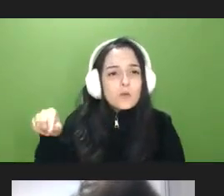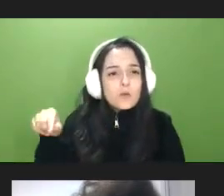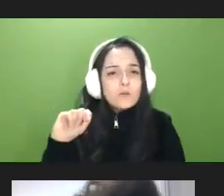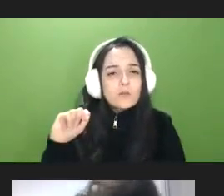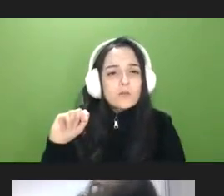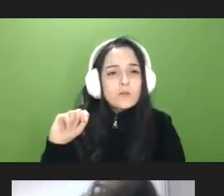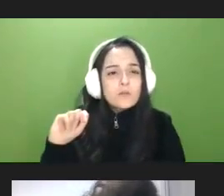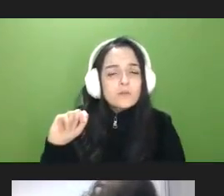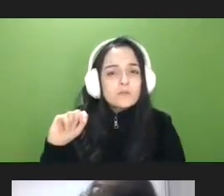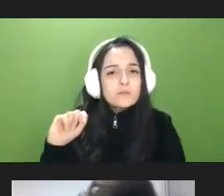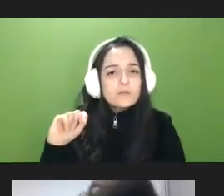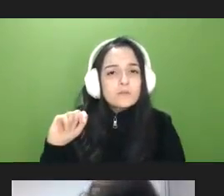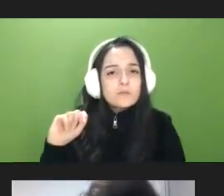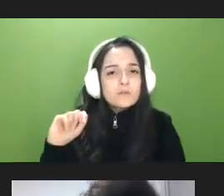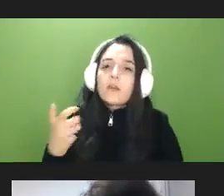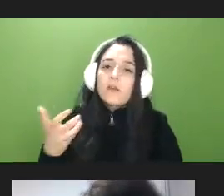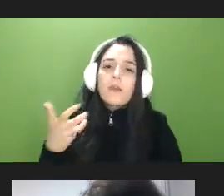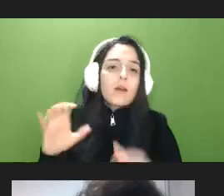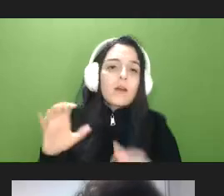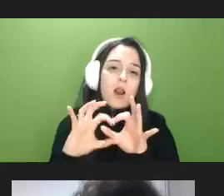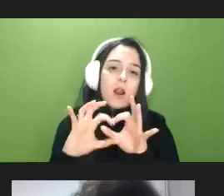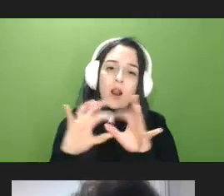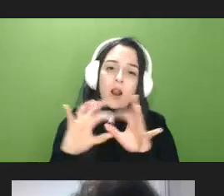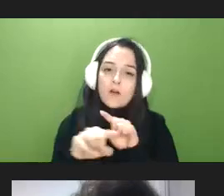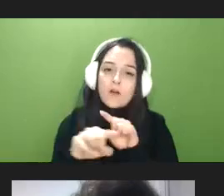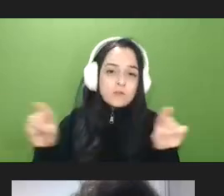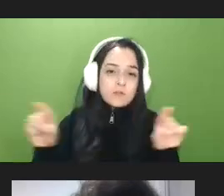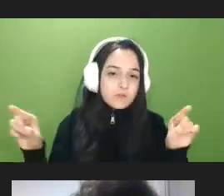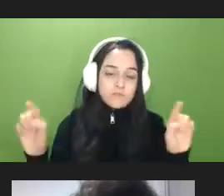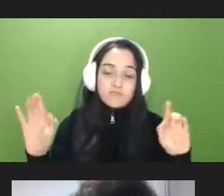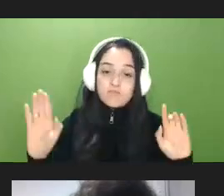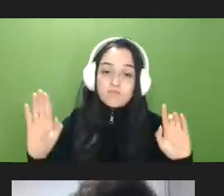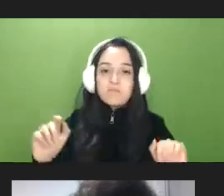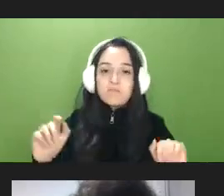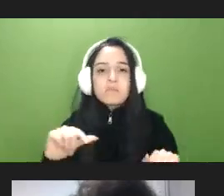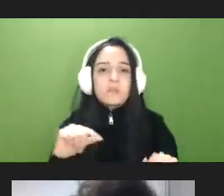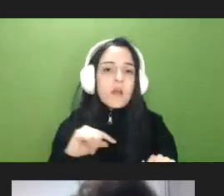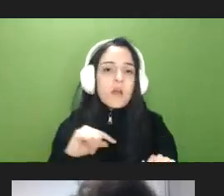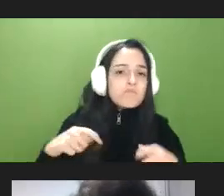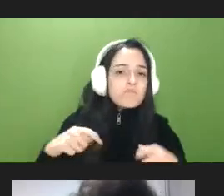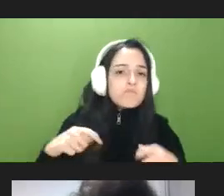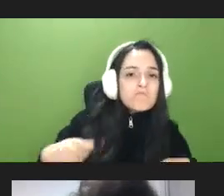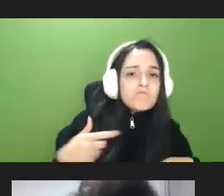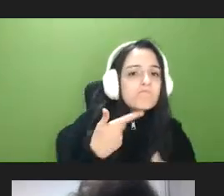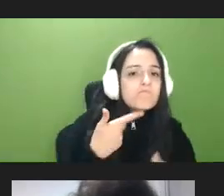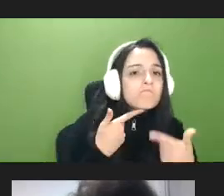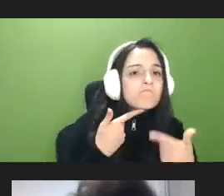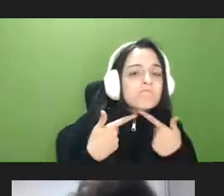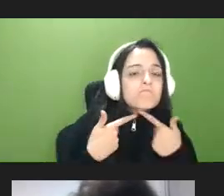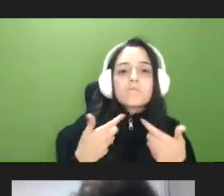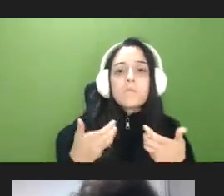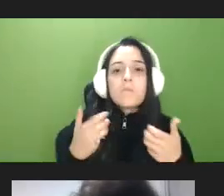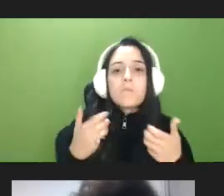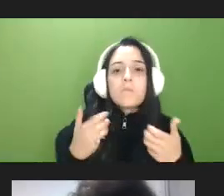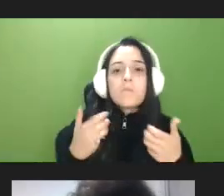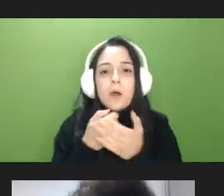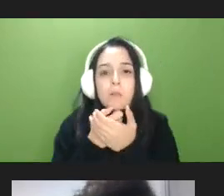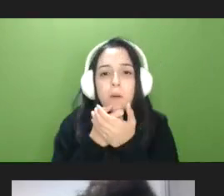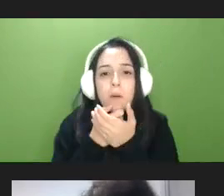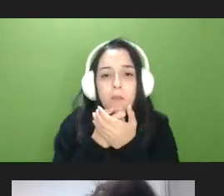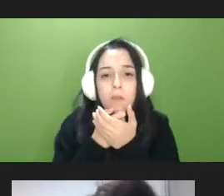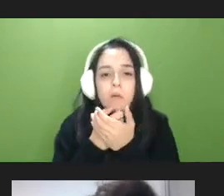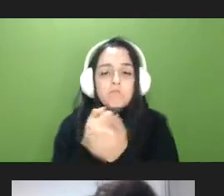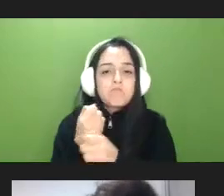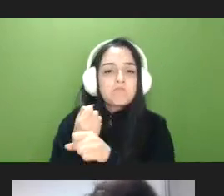E eu queria deixar bem livre, assim, para vocês, gente. À medida que vocês forem sentindo necessidade de ligar o microfone, ou de ligar a câmera,